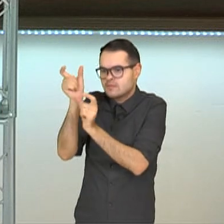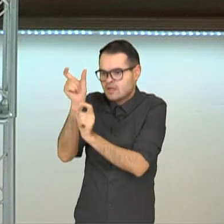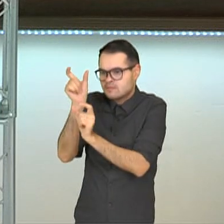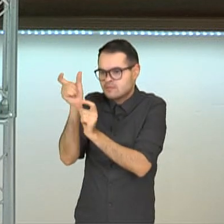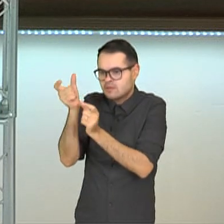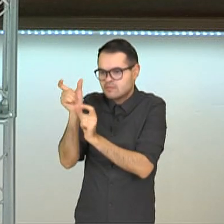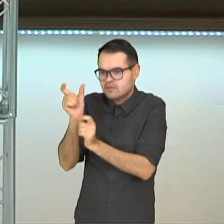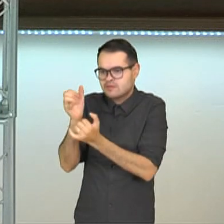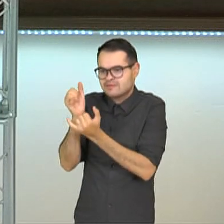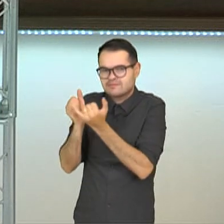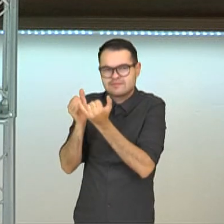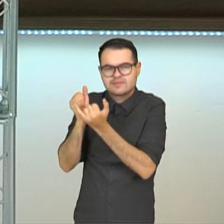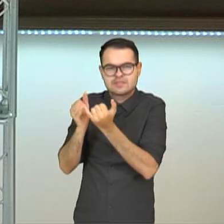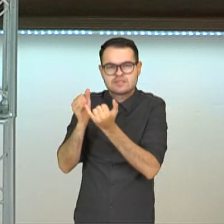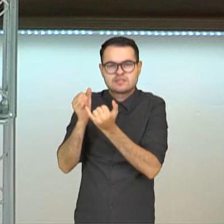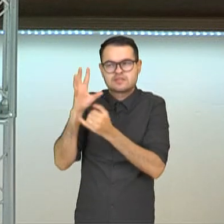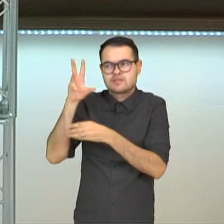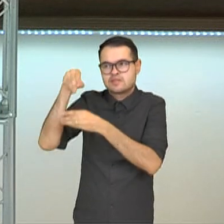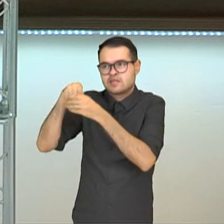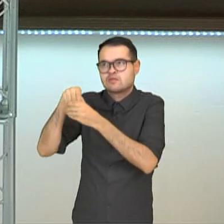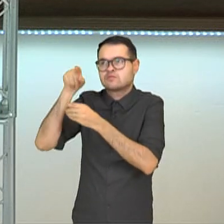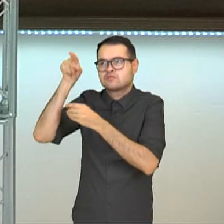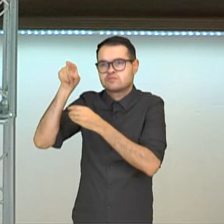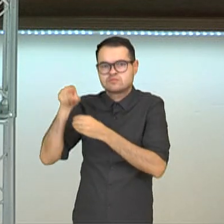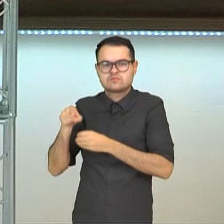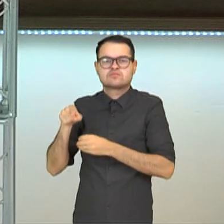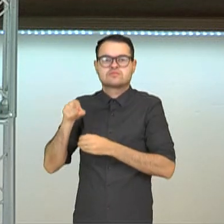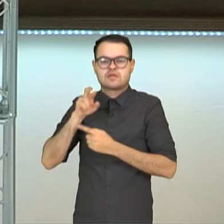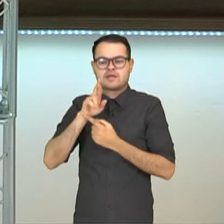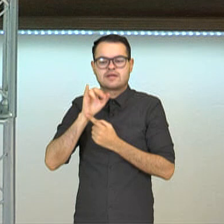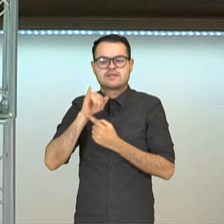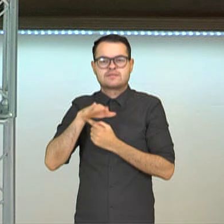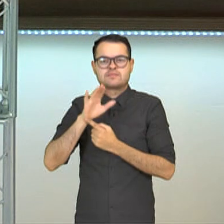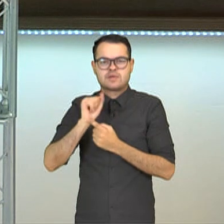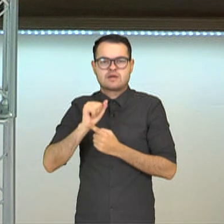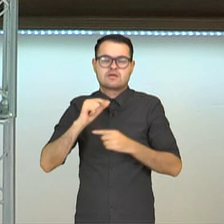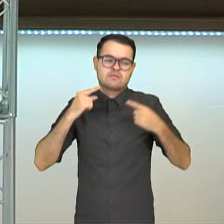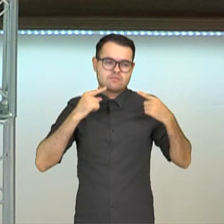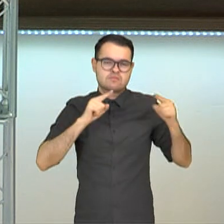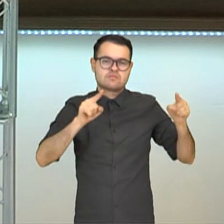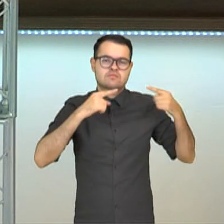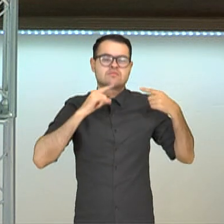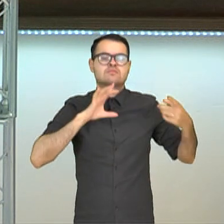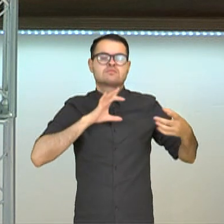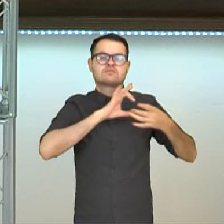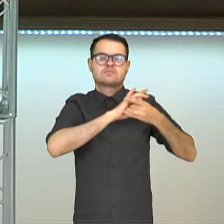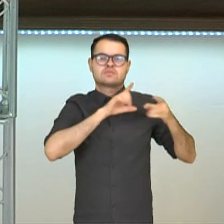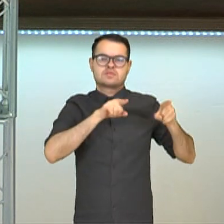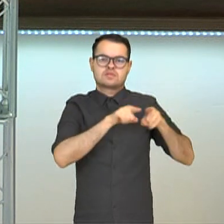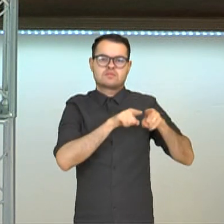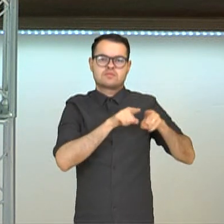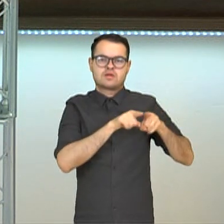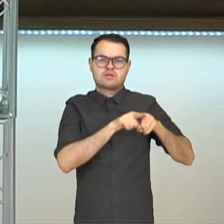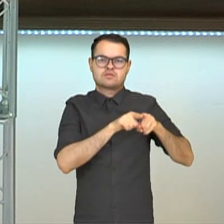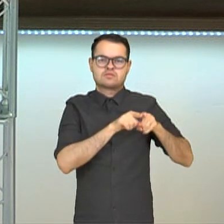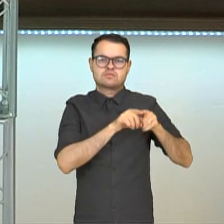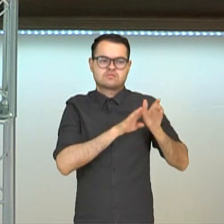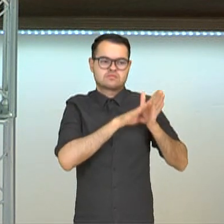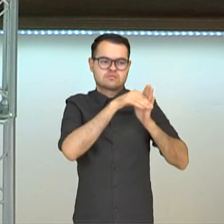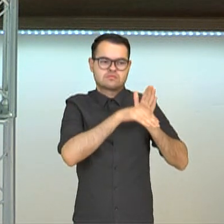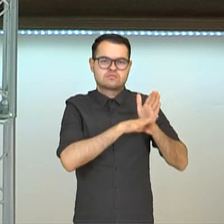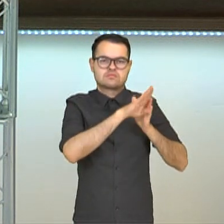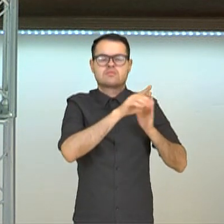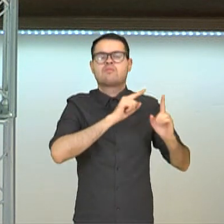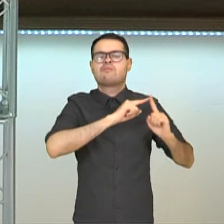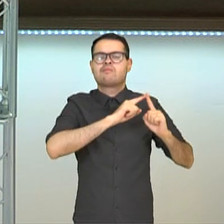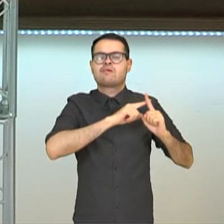uma sonoridade interna. Isso ocorre também nas letras de música. Então, por que é que existe a rima